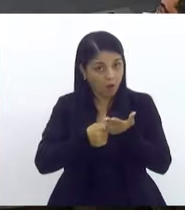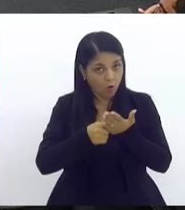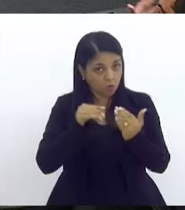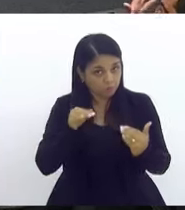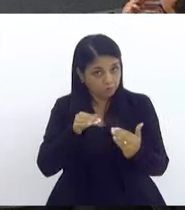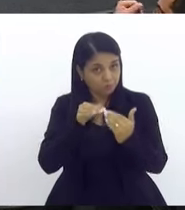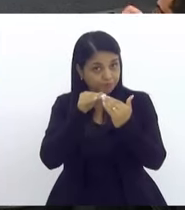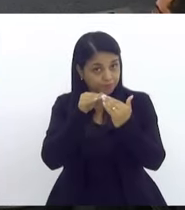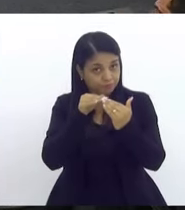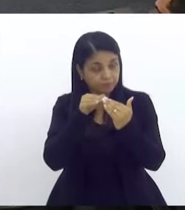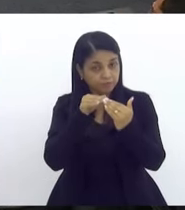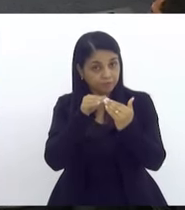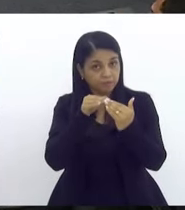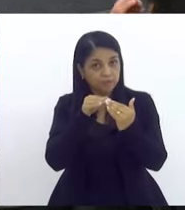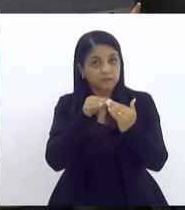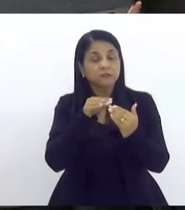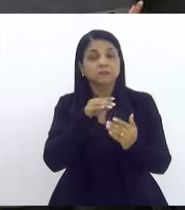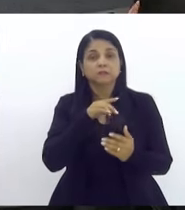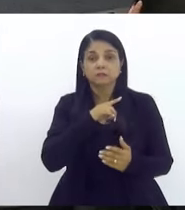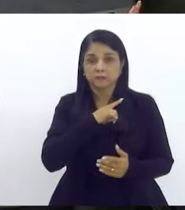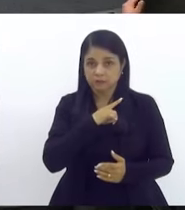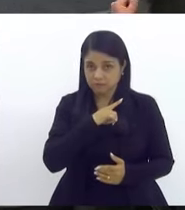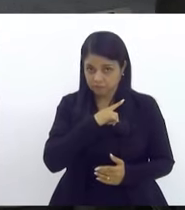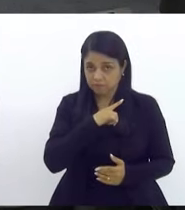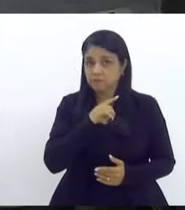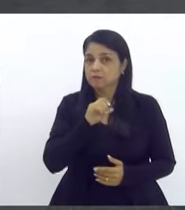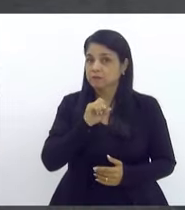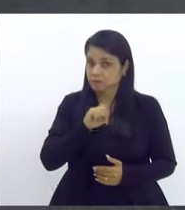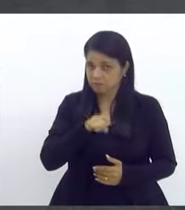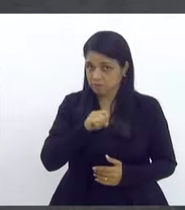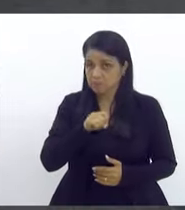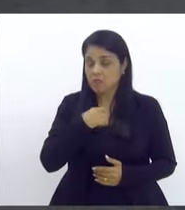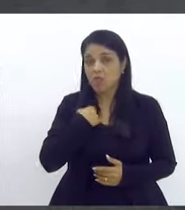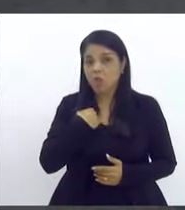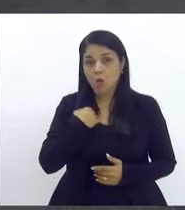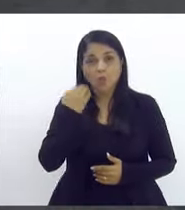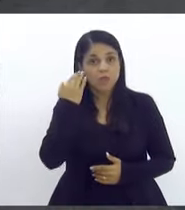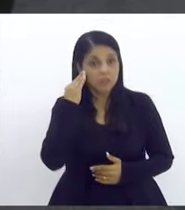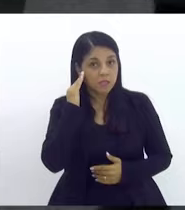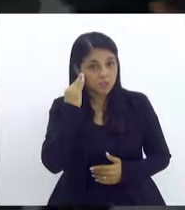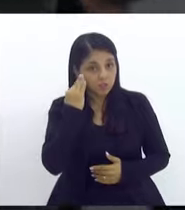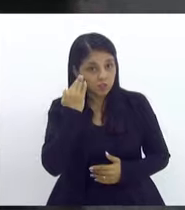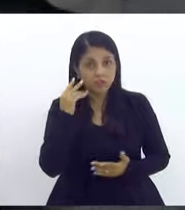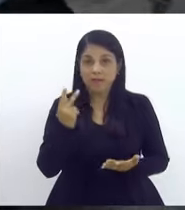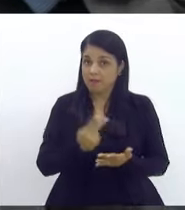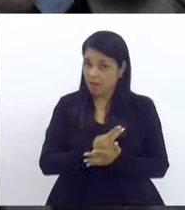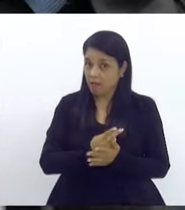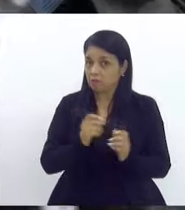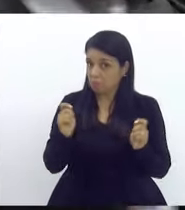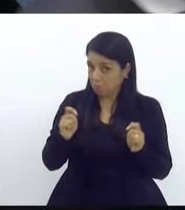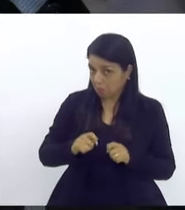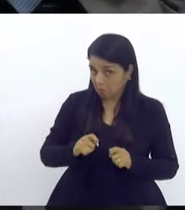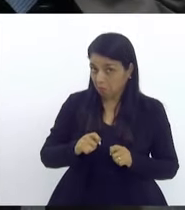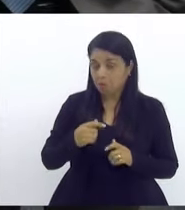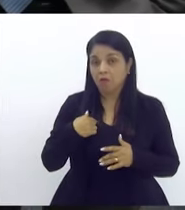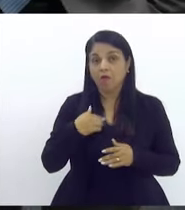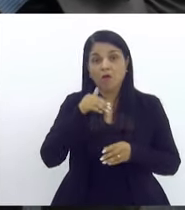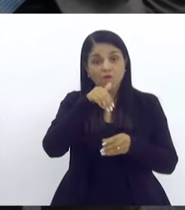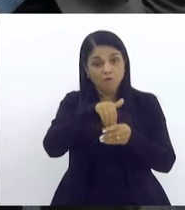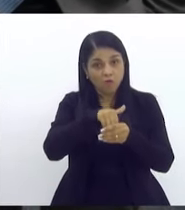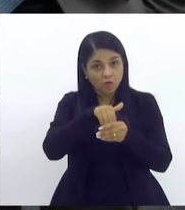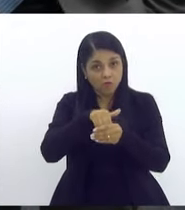senhora presidente, houve sim. Eu posso até entender, ter entendido errado. Ia votar em